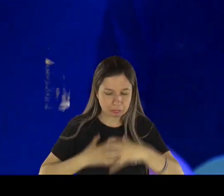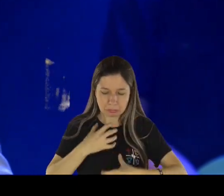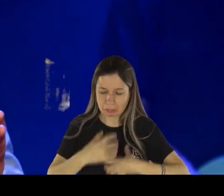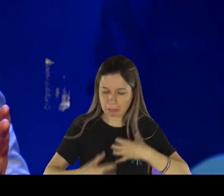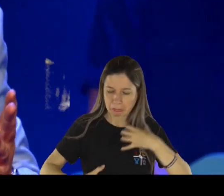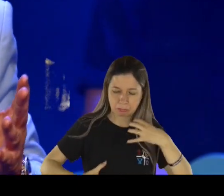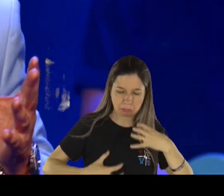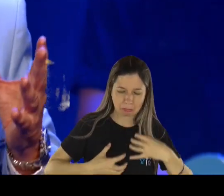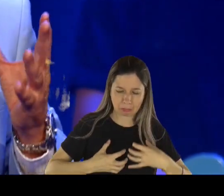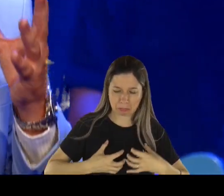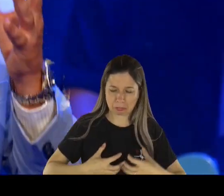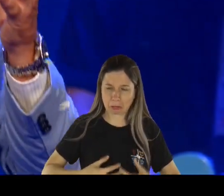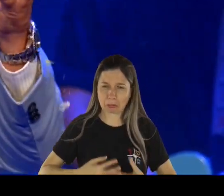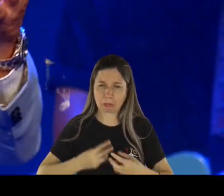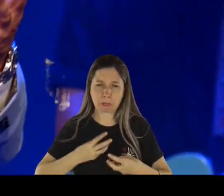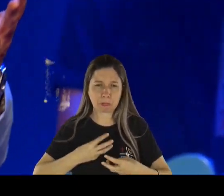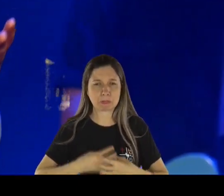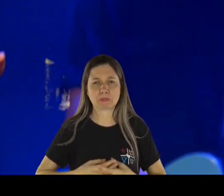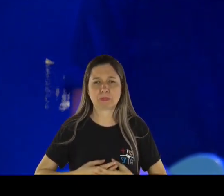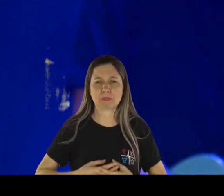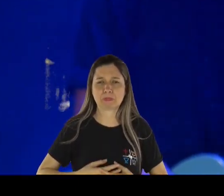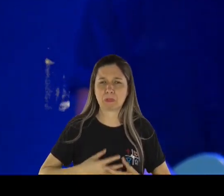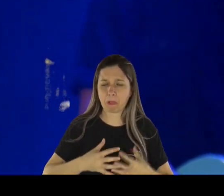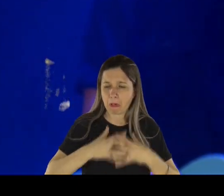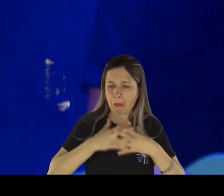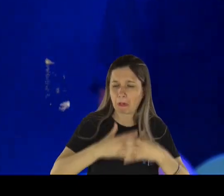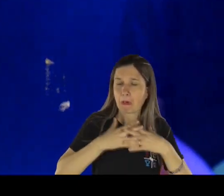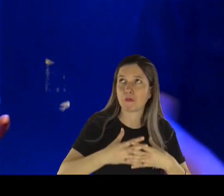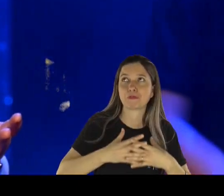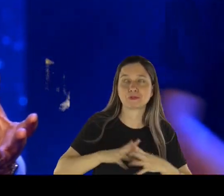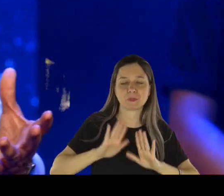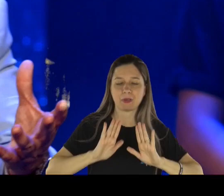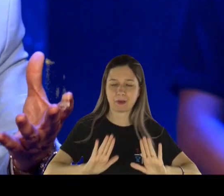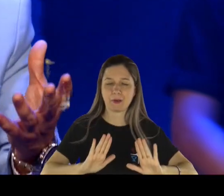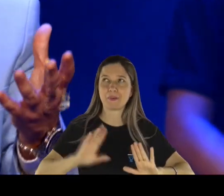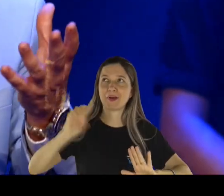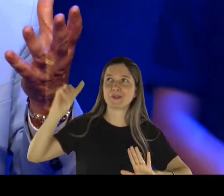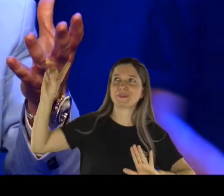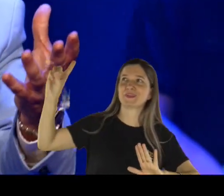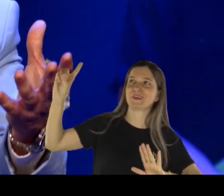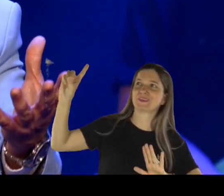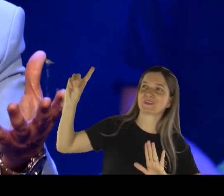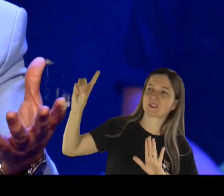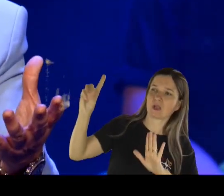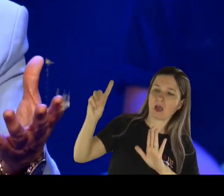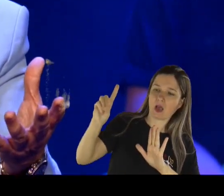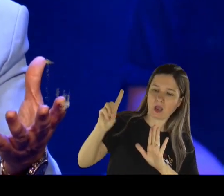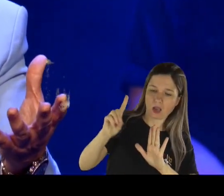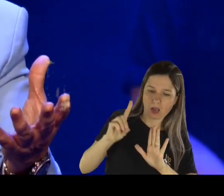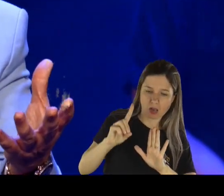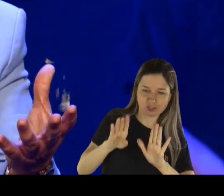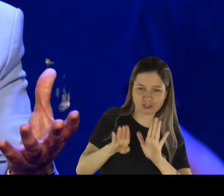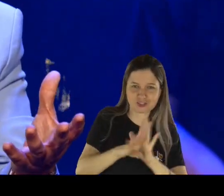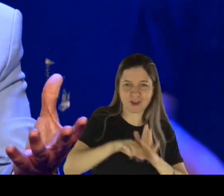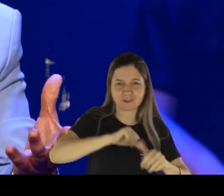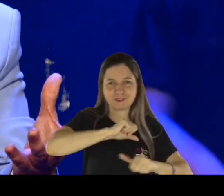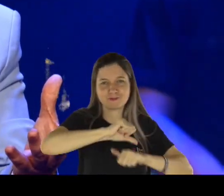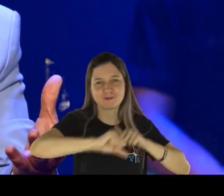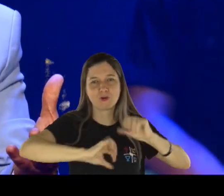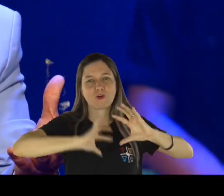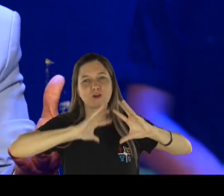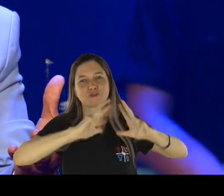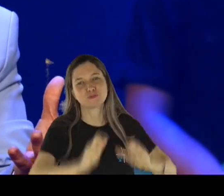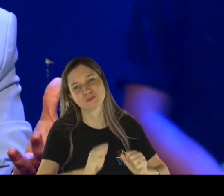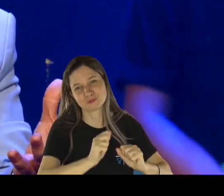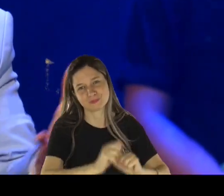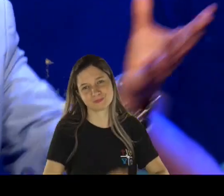Mas Deus vem com algo muito mais milagroso, muito mais sobrenatural. Quem seria José? Quem